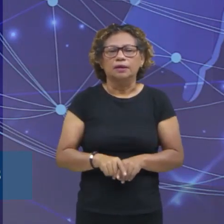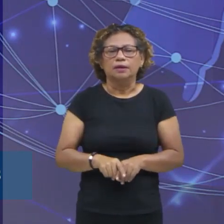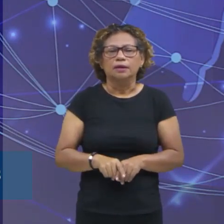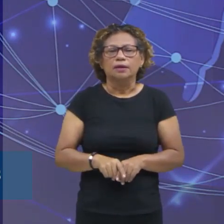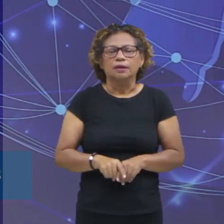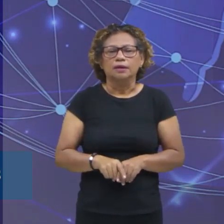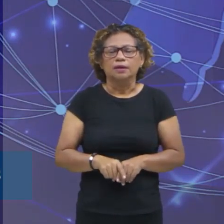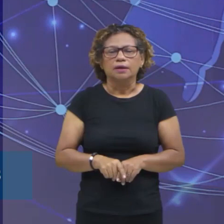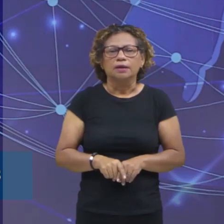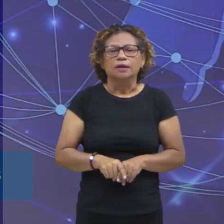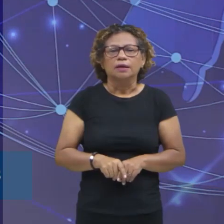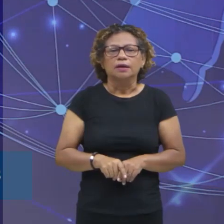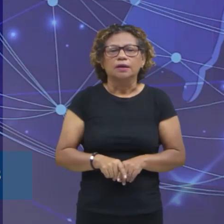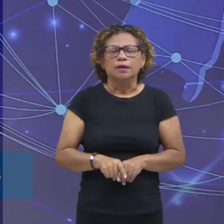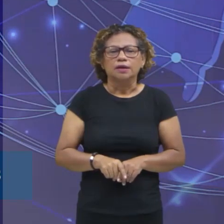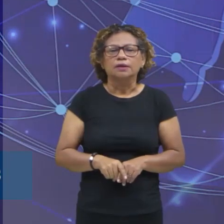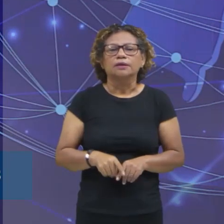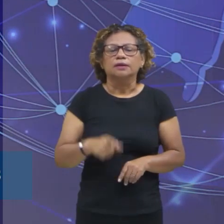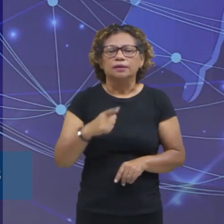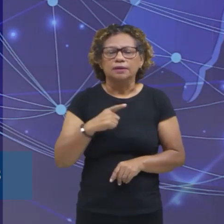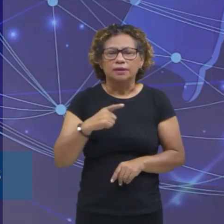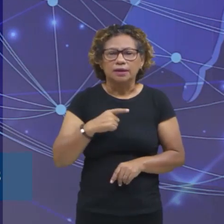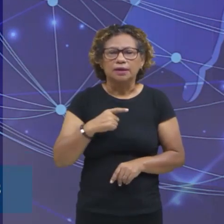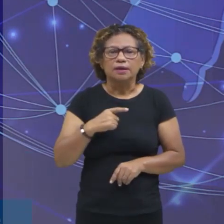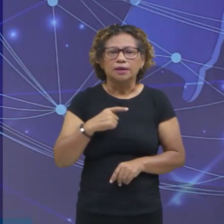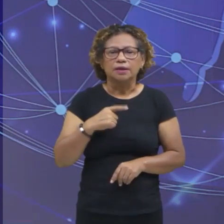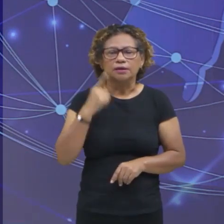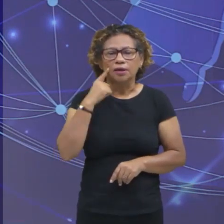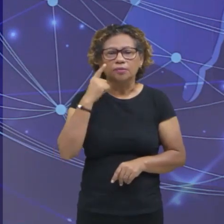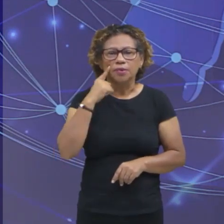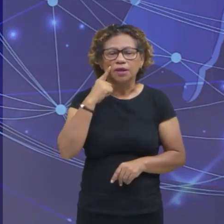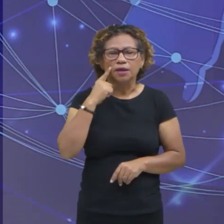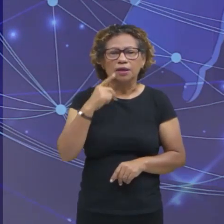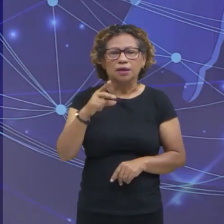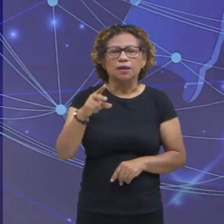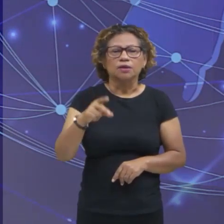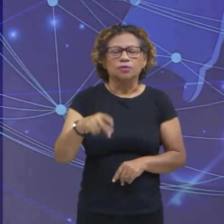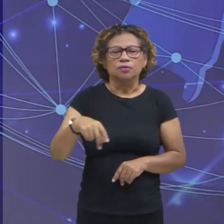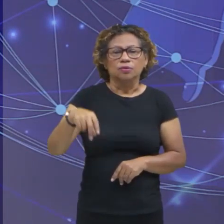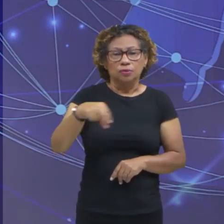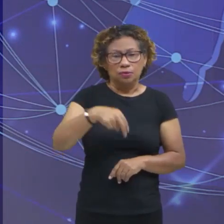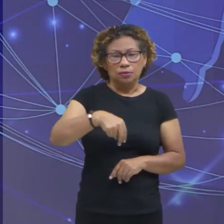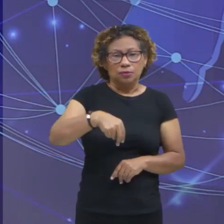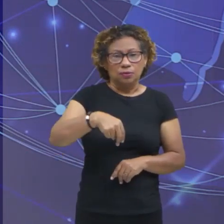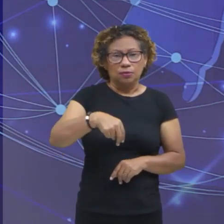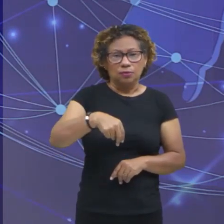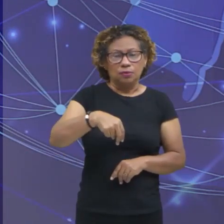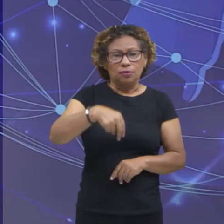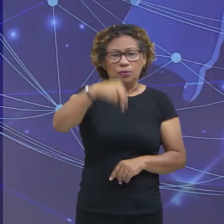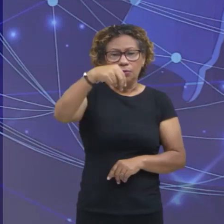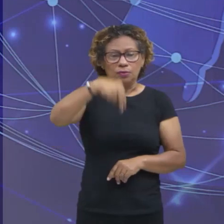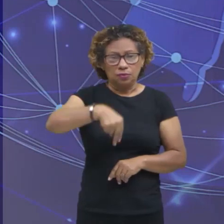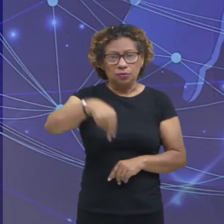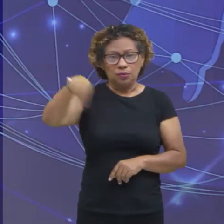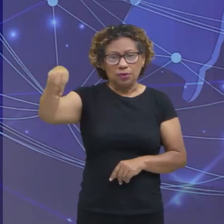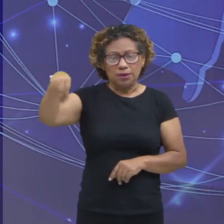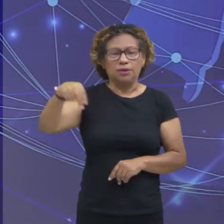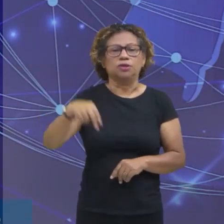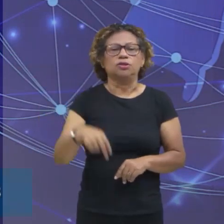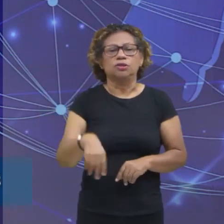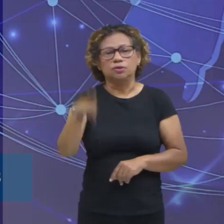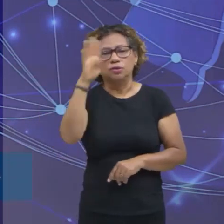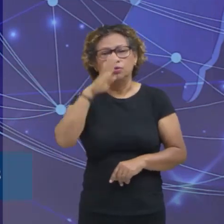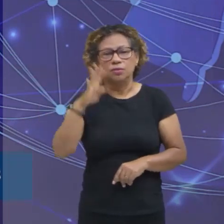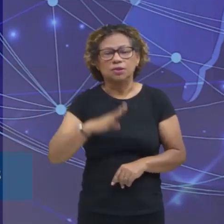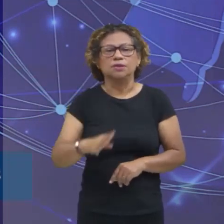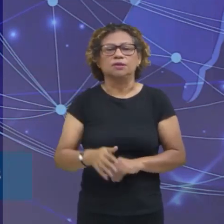da periferia de Mossoró, no Rio Grande do Norte, né, no Nordeste brasileiro. Então, nós agradecemos as interações de todos e eles